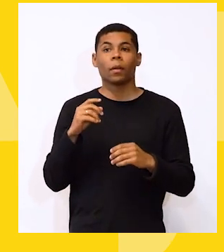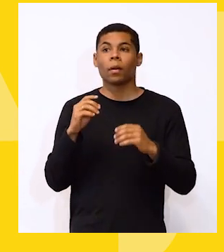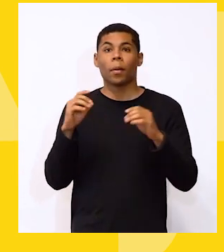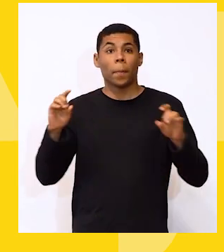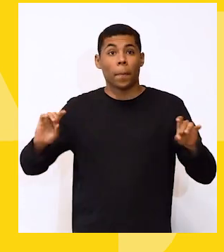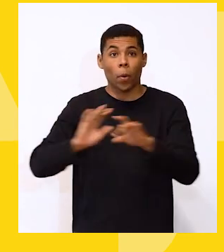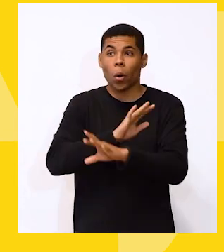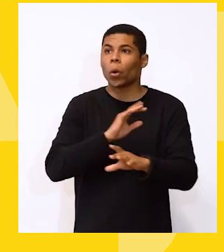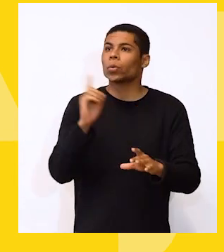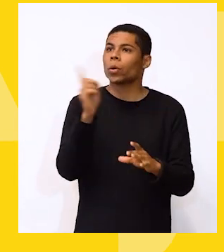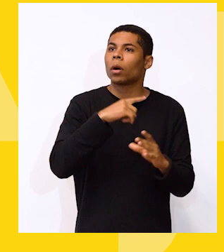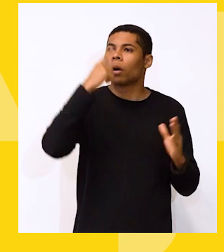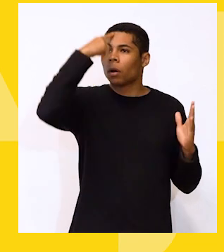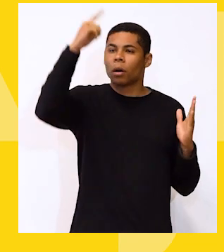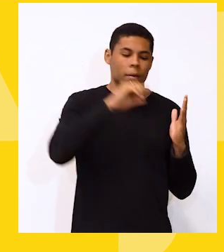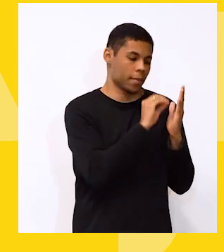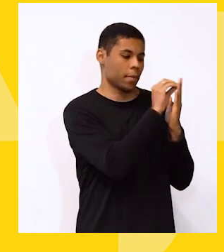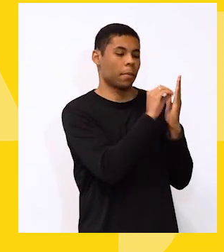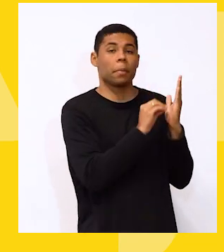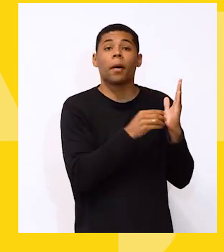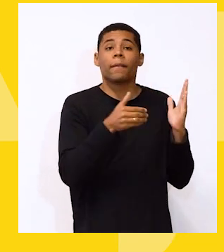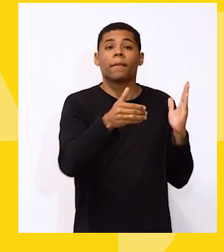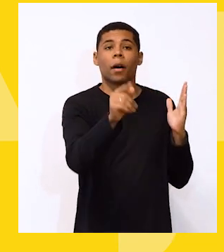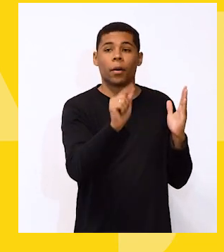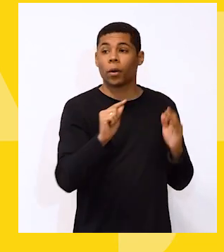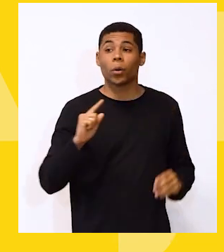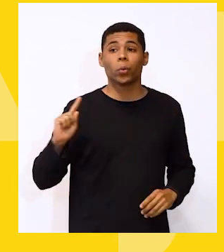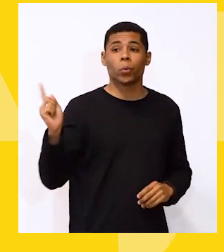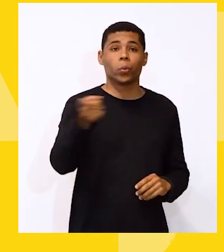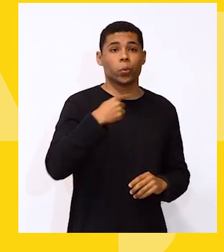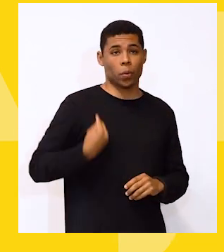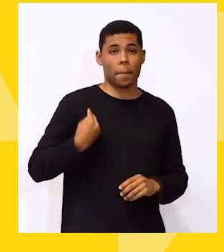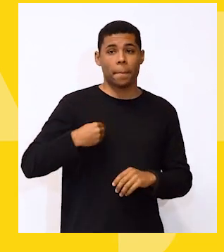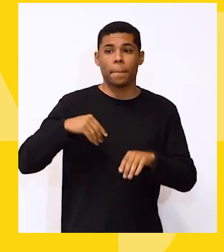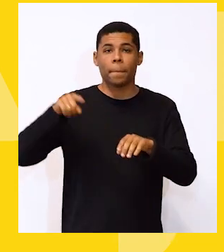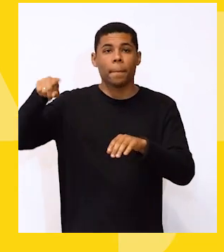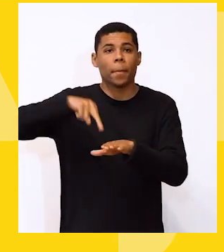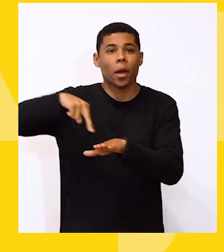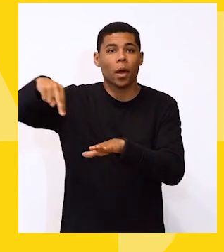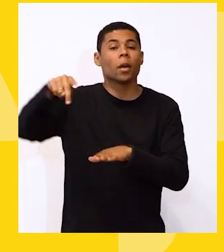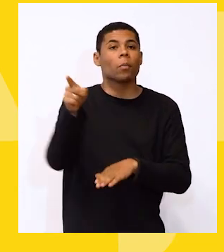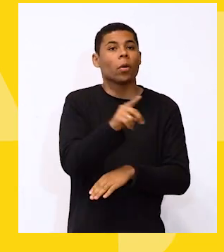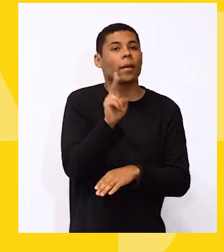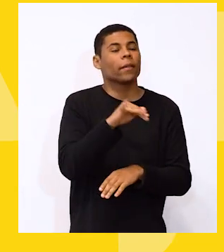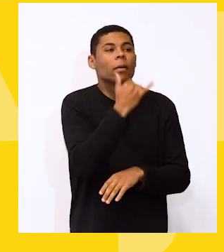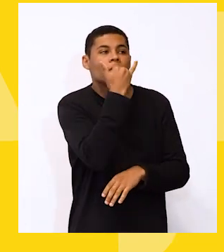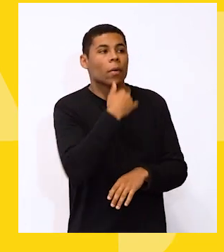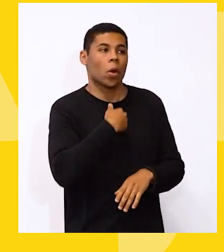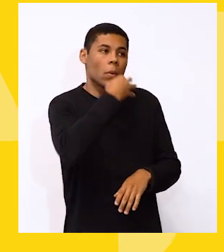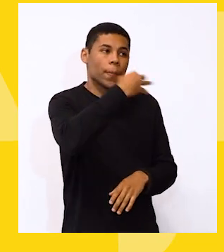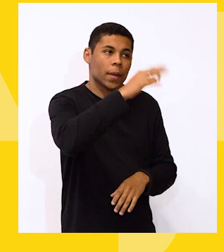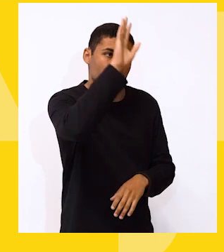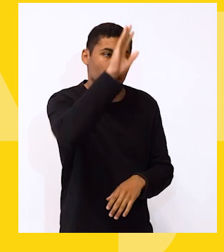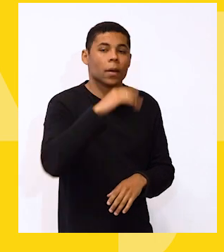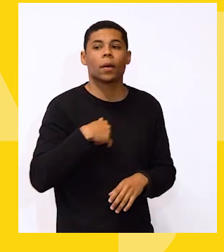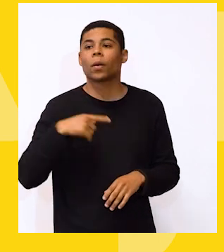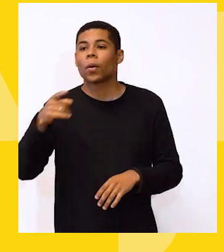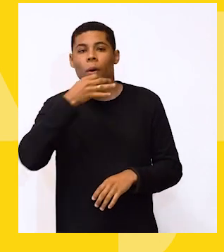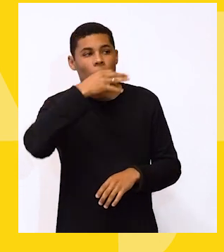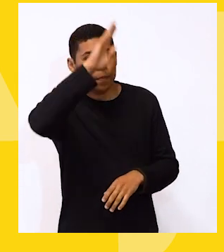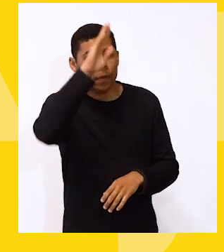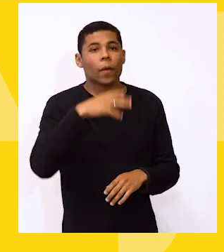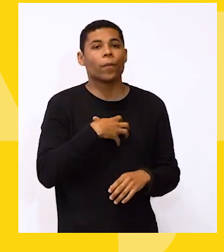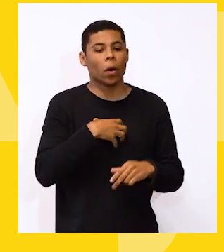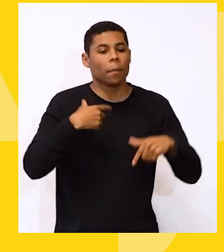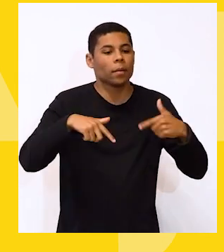serão apresentados todos os membros né vão tá a sua opinião vamos discutir a forma de trabalho o resultado final